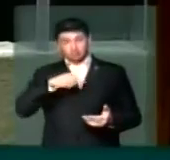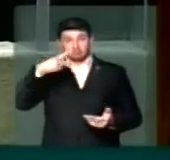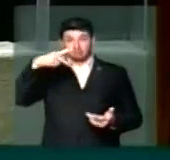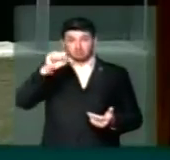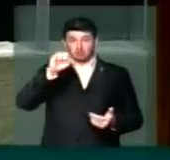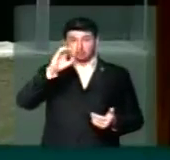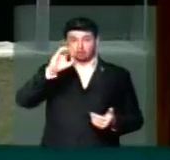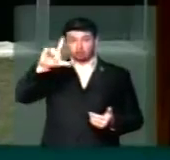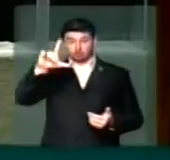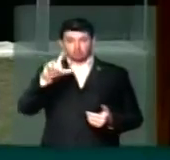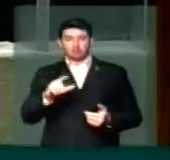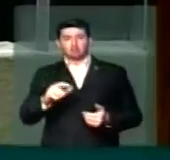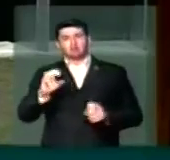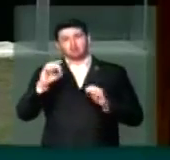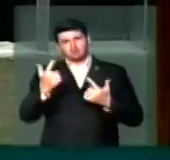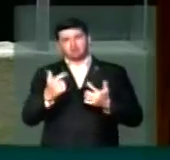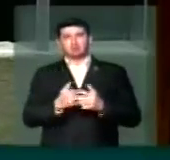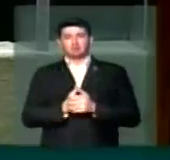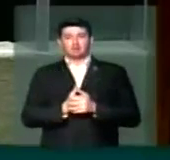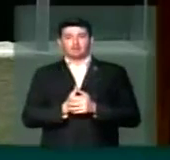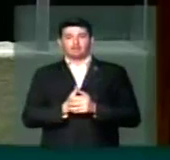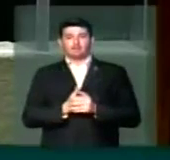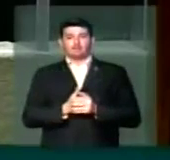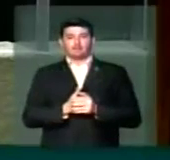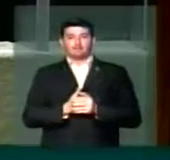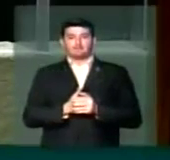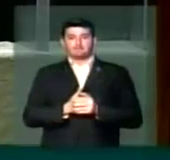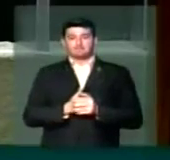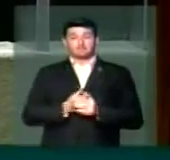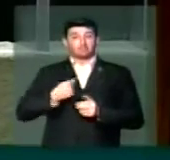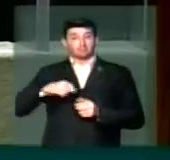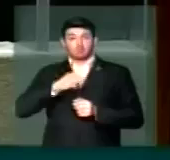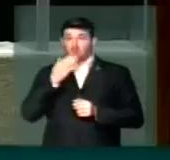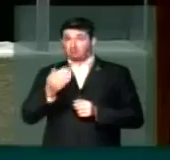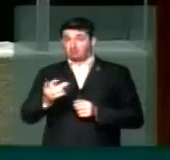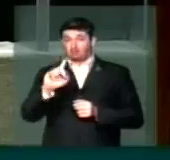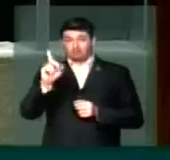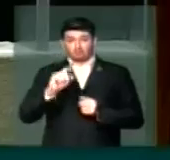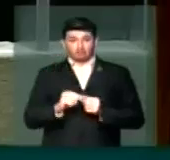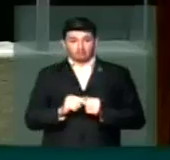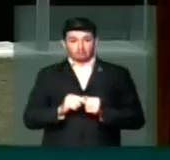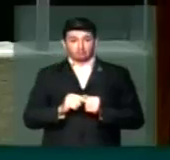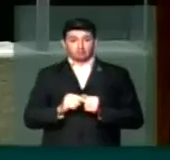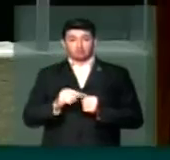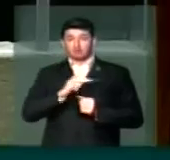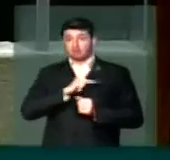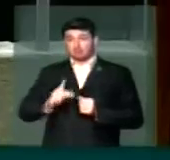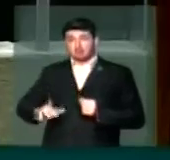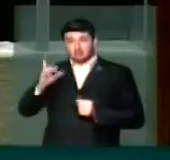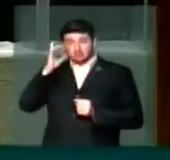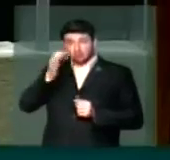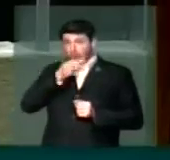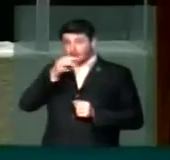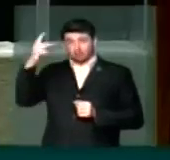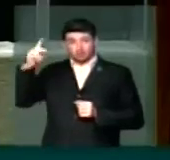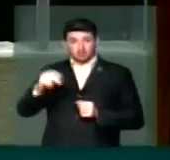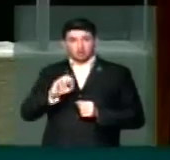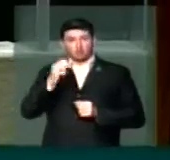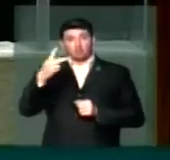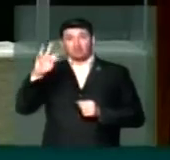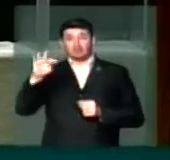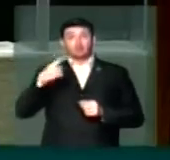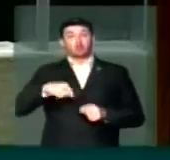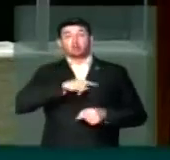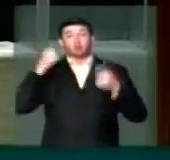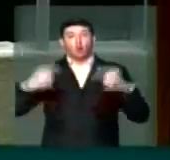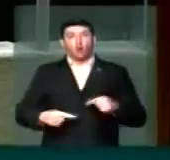pessoal, obviamente, não somos favoráveis à linha da presidente Dilma ou do PT,